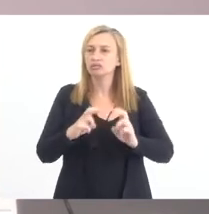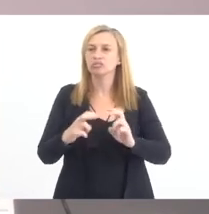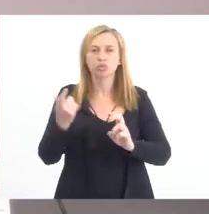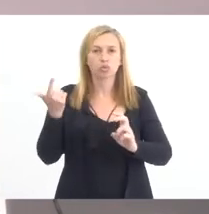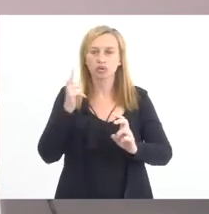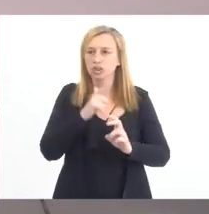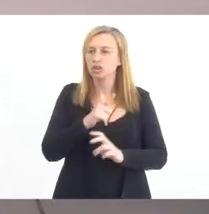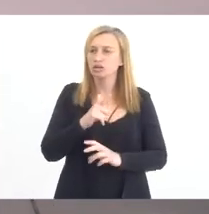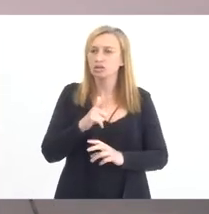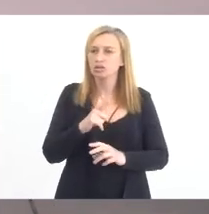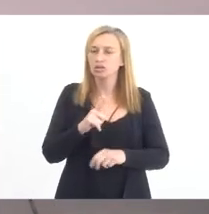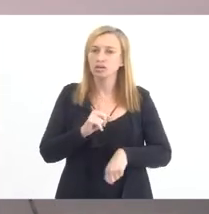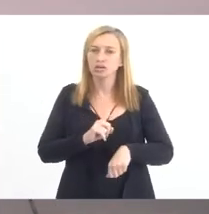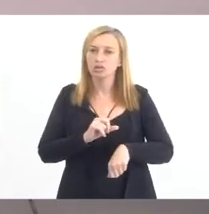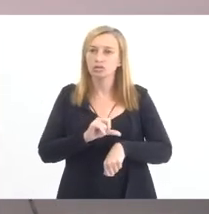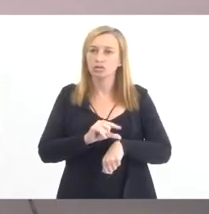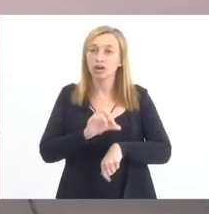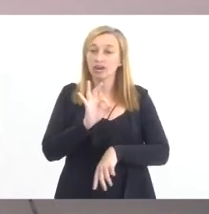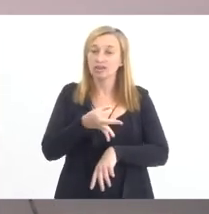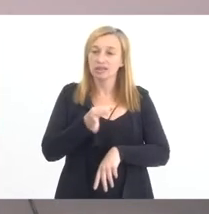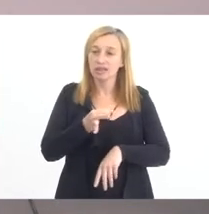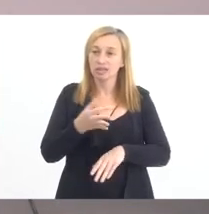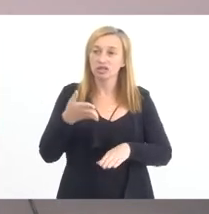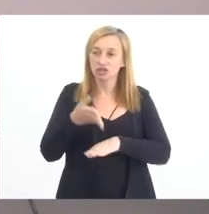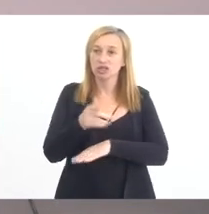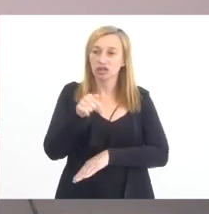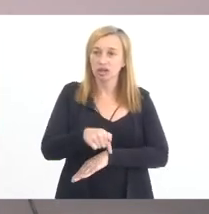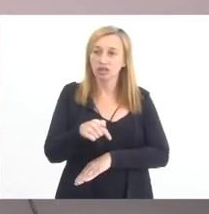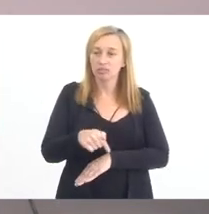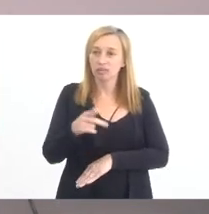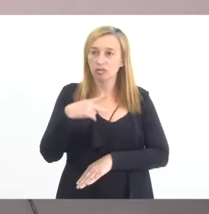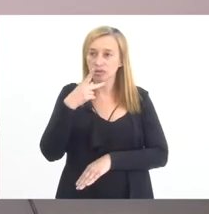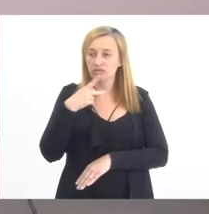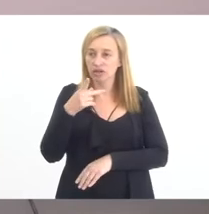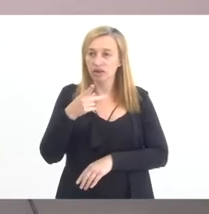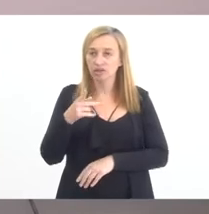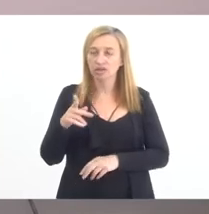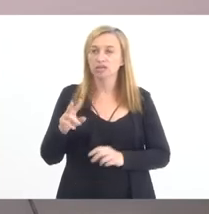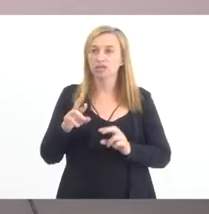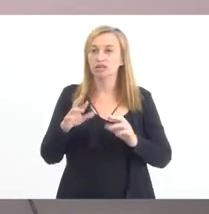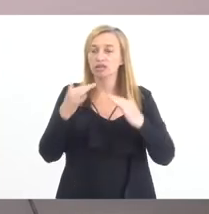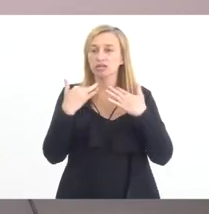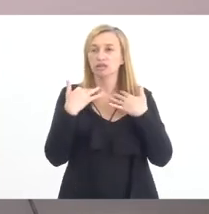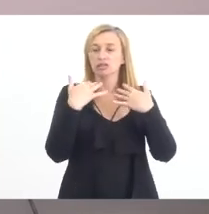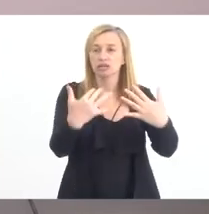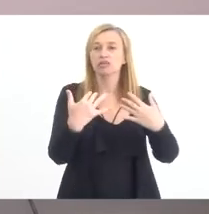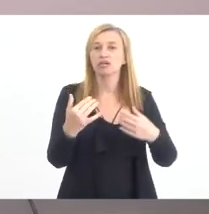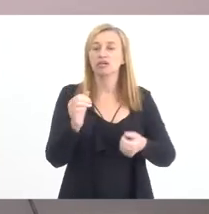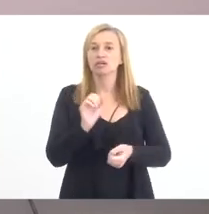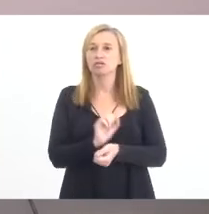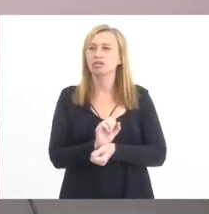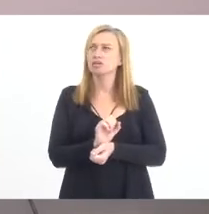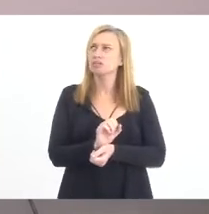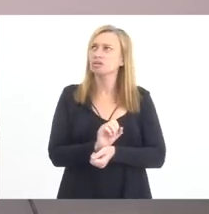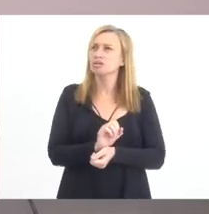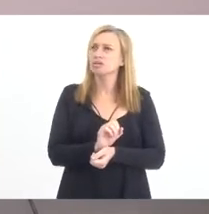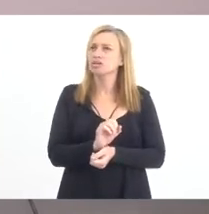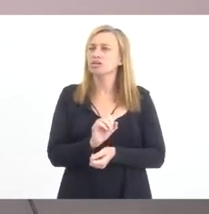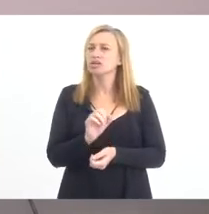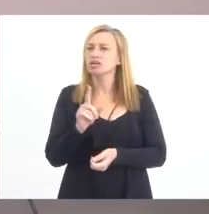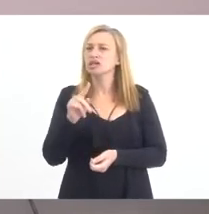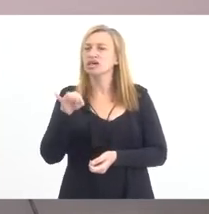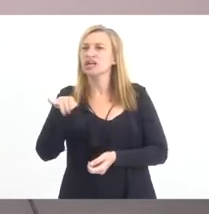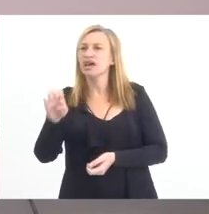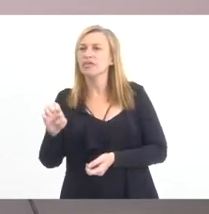conseguiu, dentro do horário estabelecido, eles não conseguiram chegar aqui para poder participar da audiência. Ficaram presos depois, na altura de Guilherme